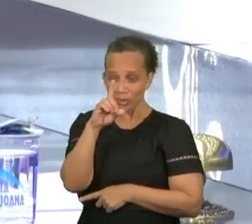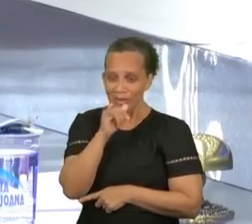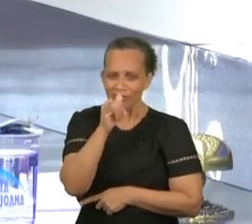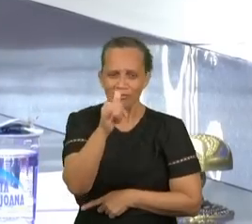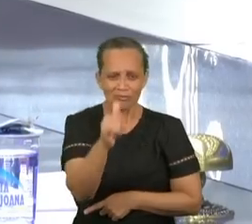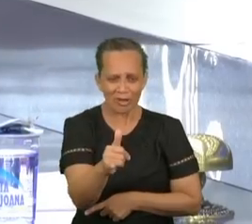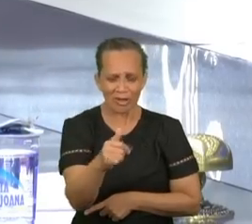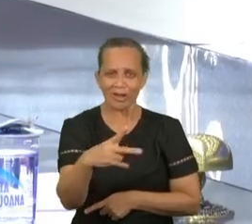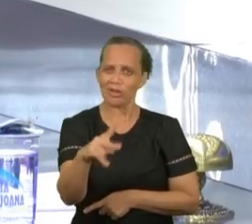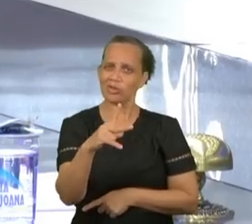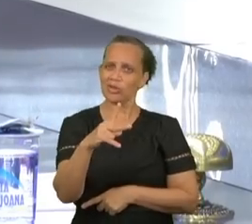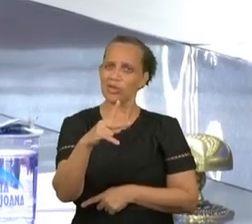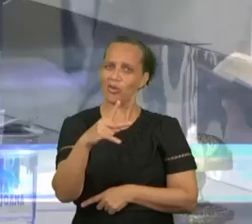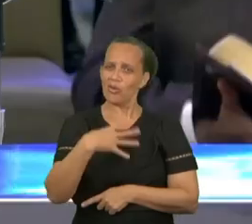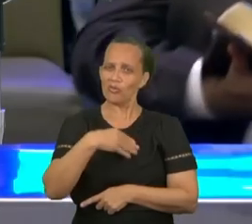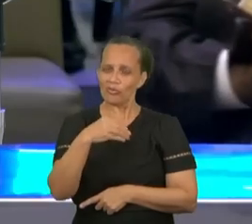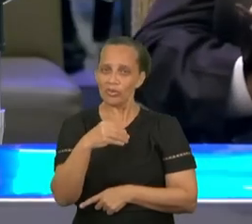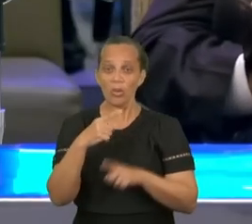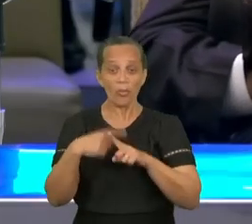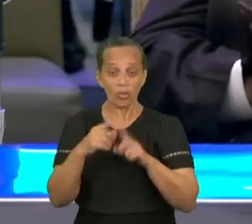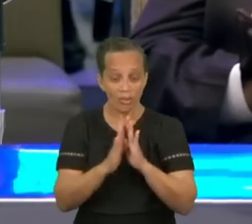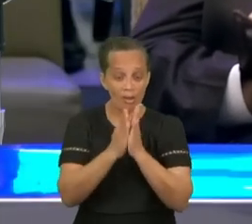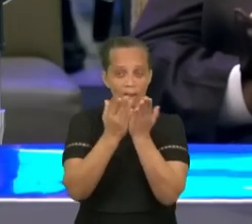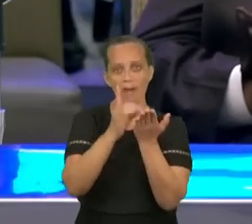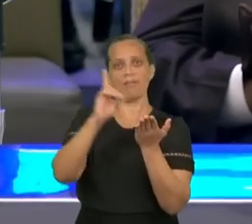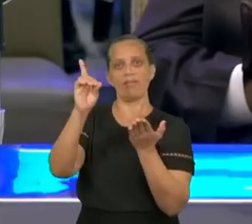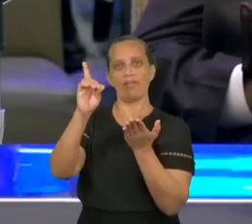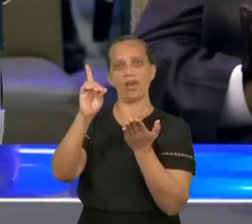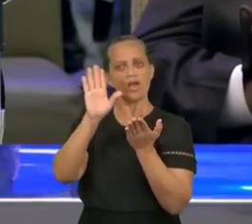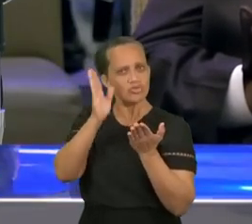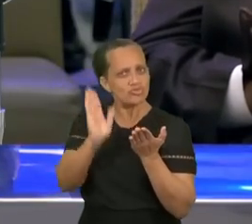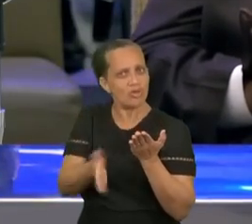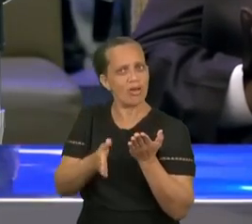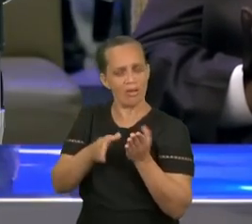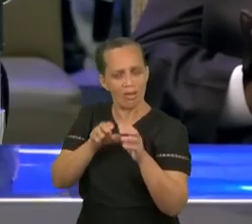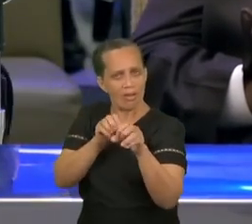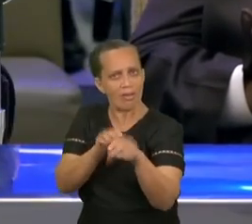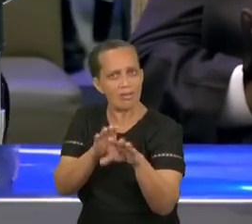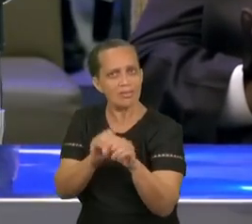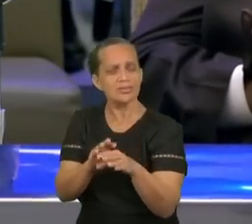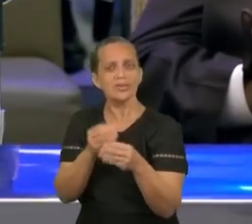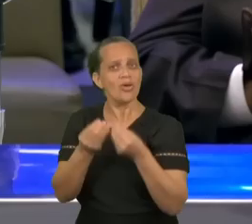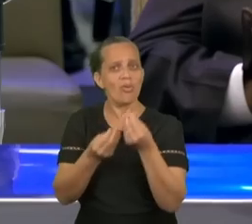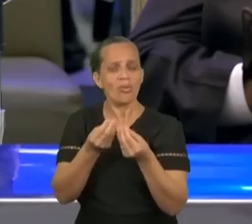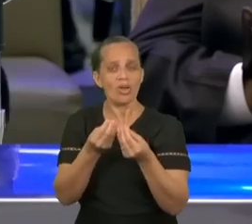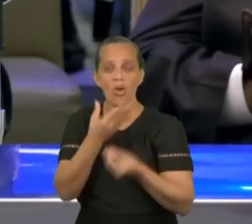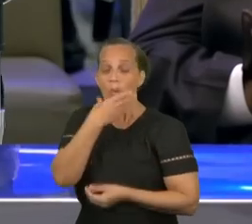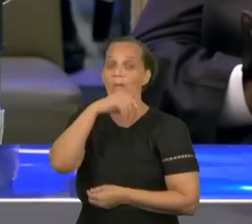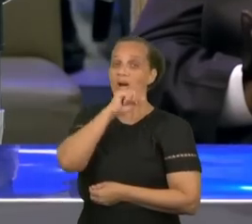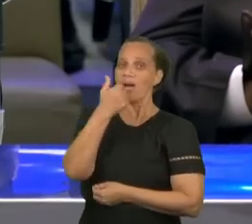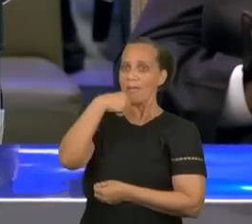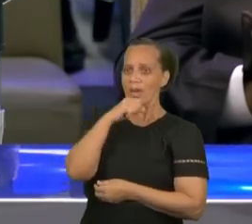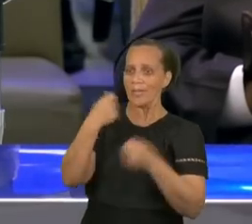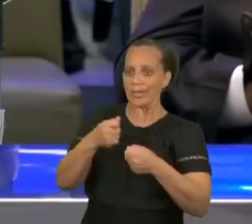filho não porque a Bíblia é muito clara diz ensina Amém meus irmãos Ensina o teu filho ensina o menino